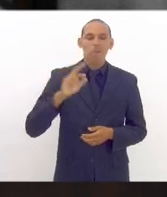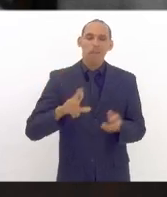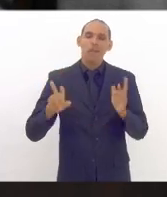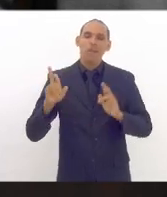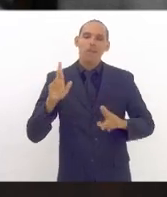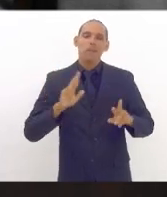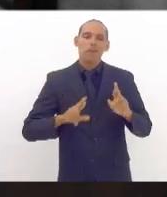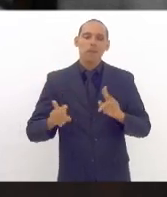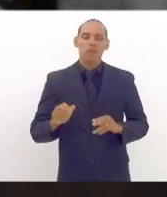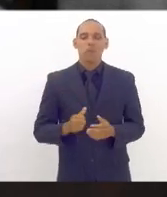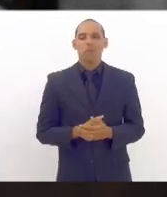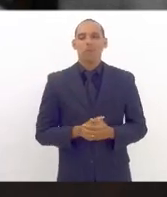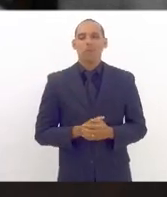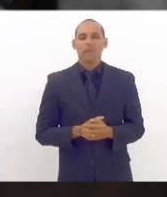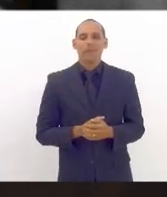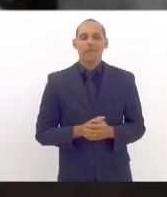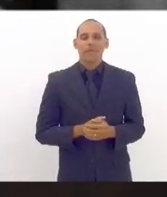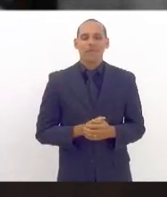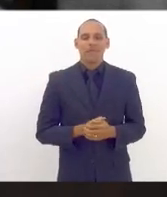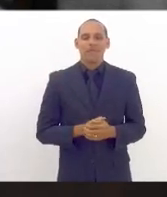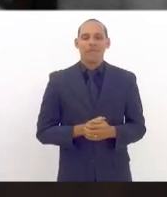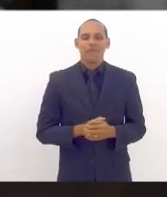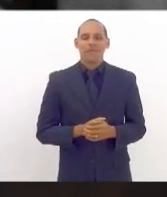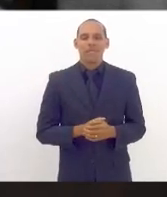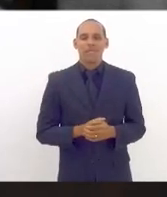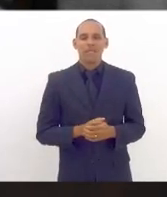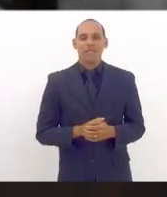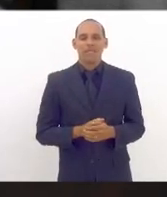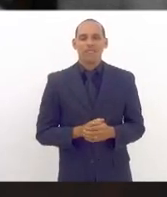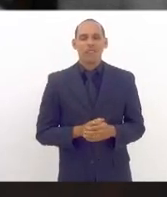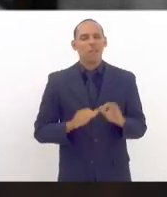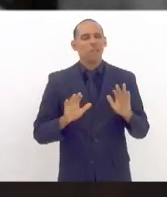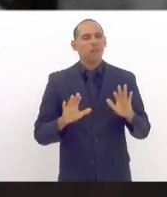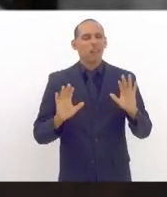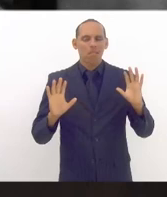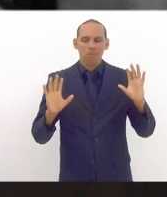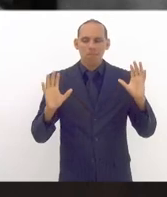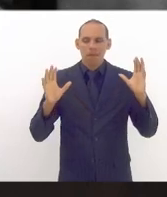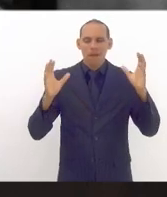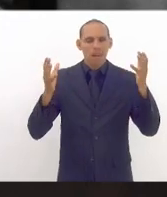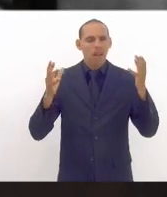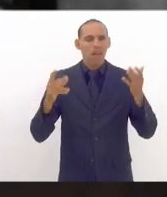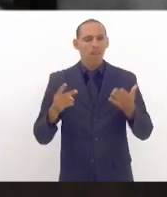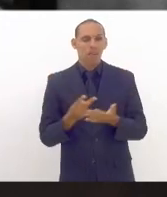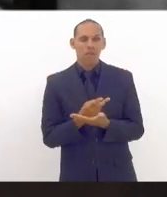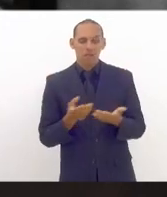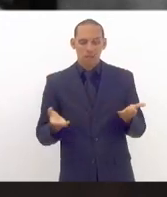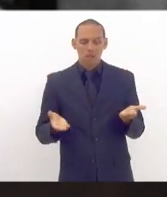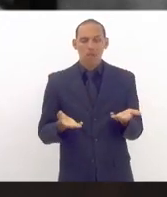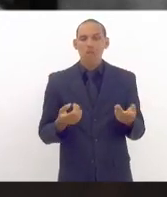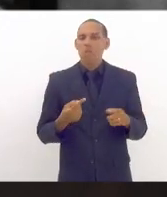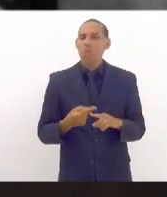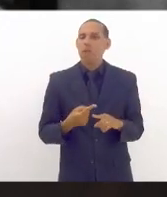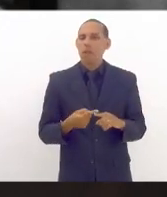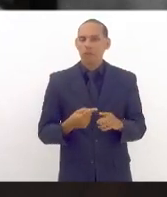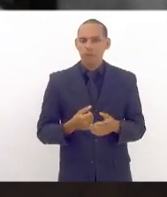não é porque que esta comemoração tá ocorrendo hoje